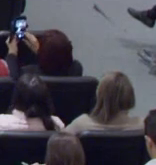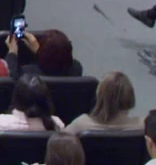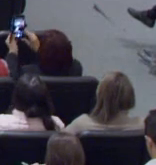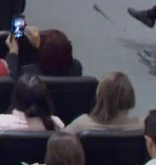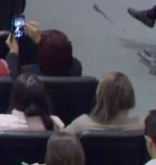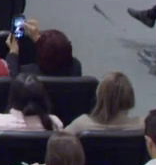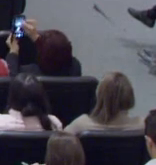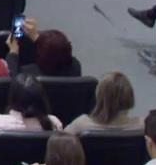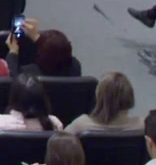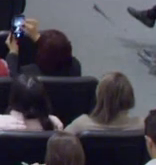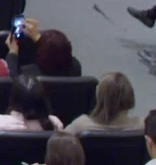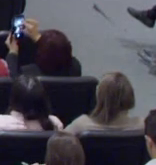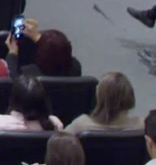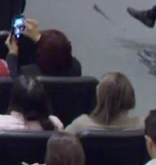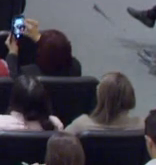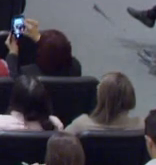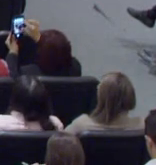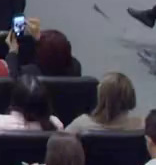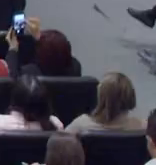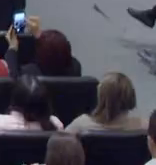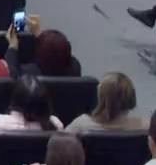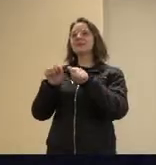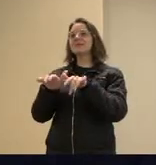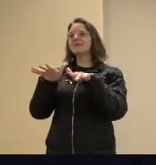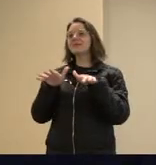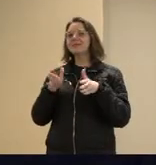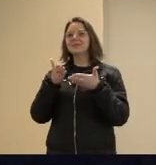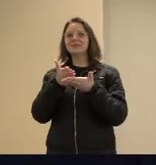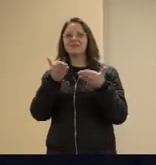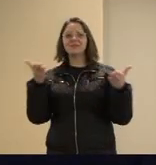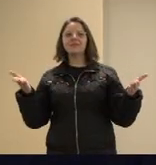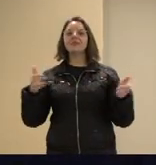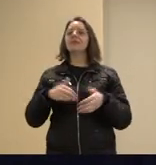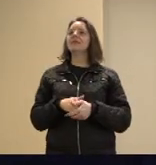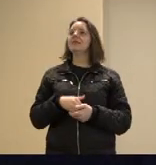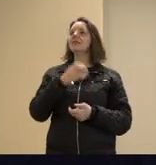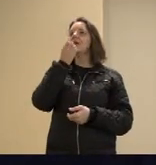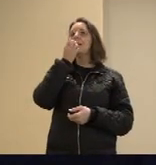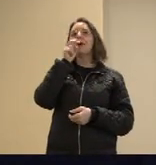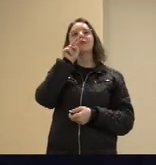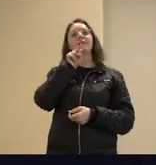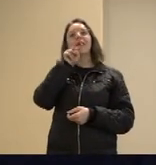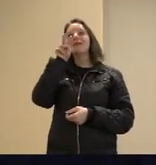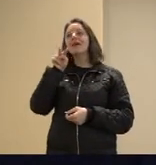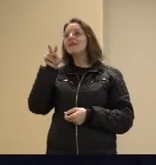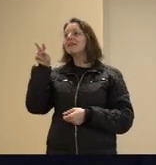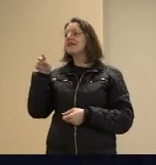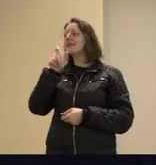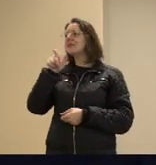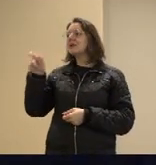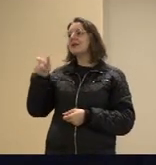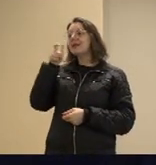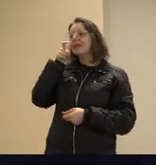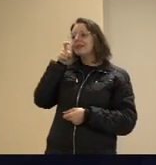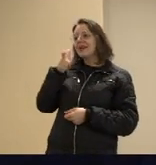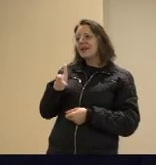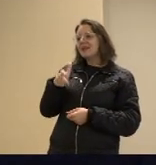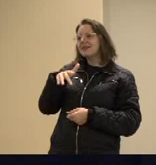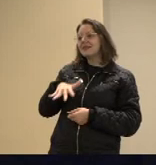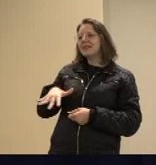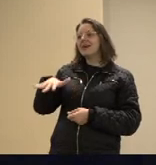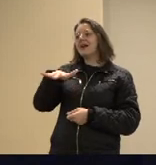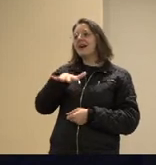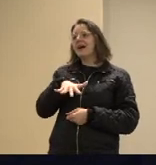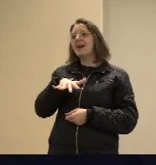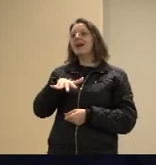Bom dia, plateia. É bom ver as pessoas super interessadas, com